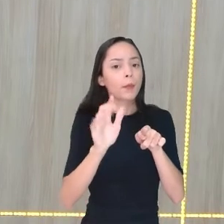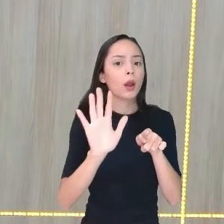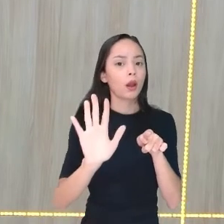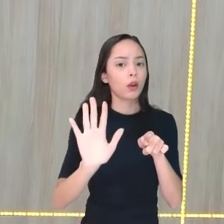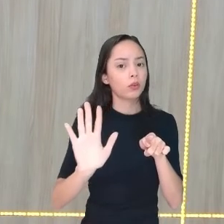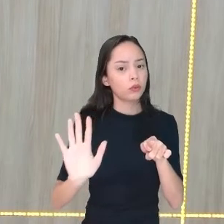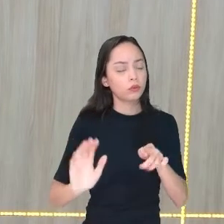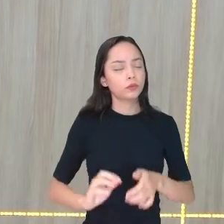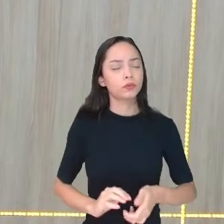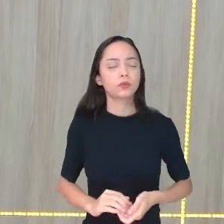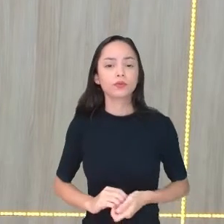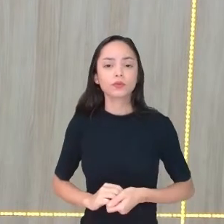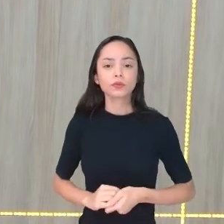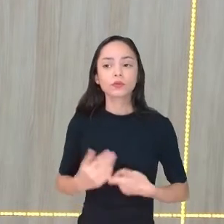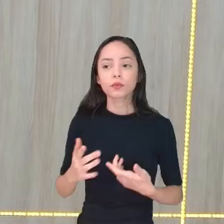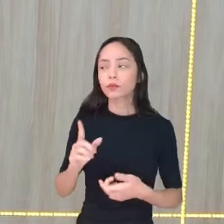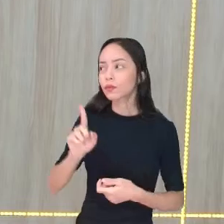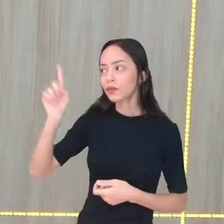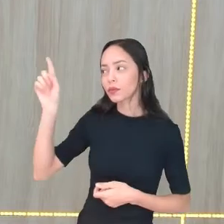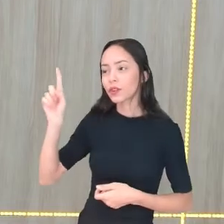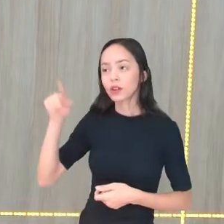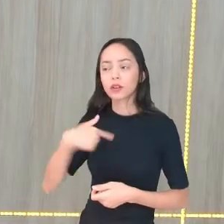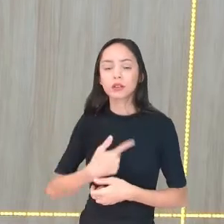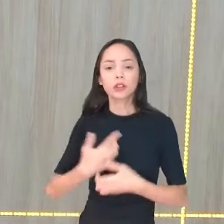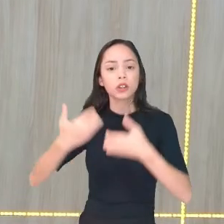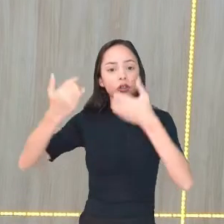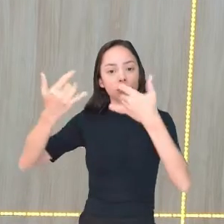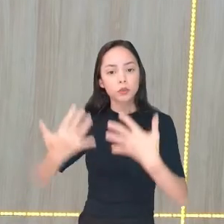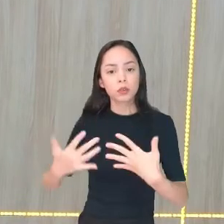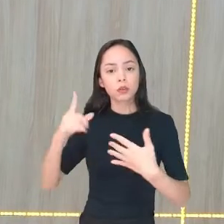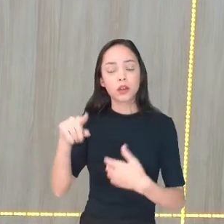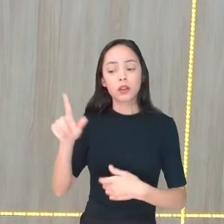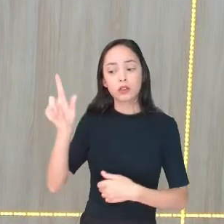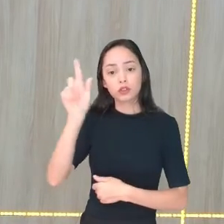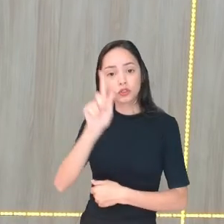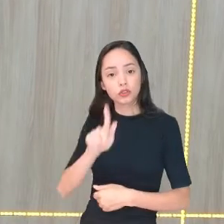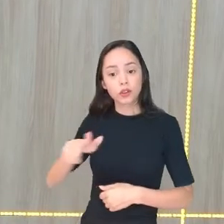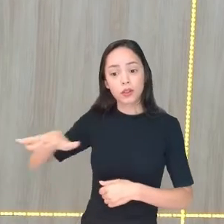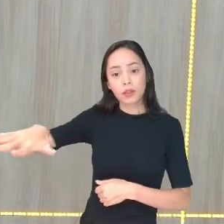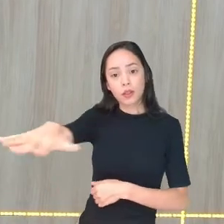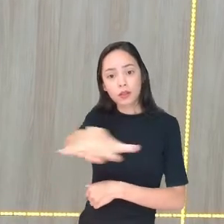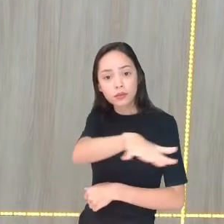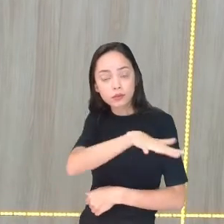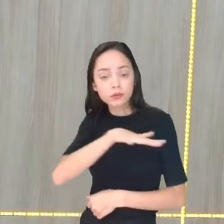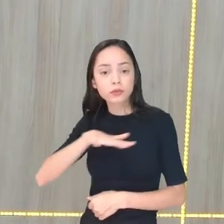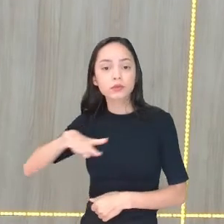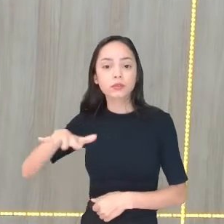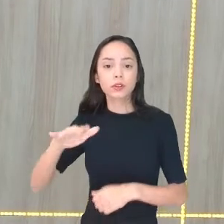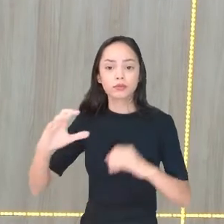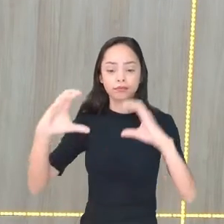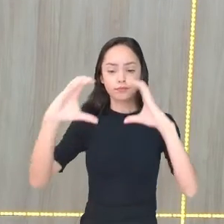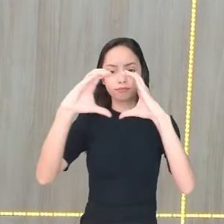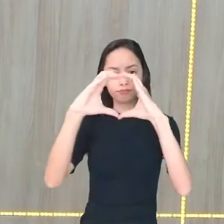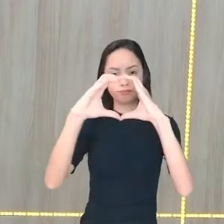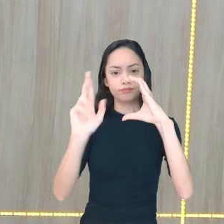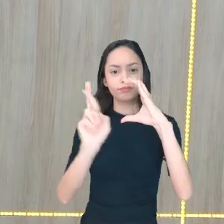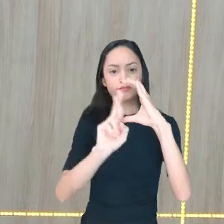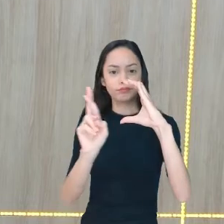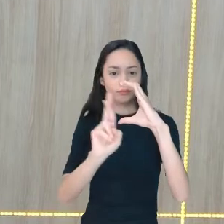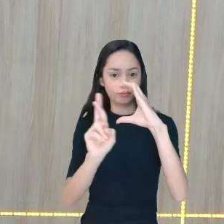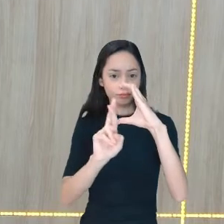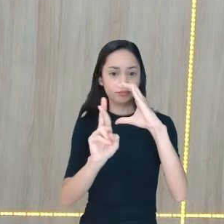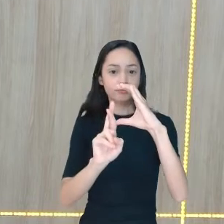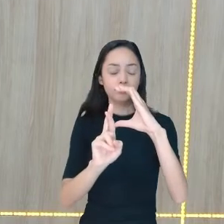diferenciado. Então isso aqui que a gente está falando é uma generalização. Então, ó, o cifrão é esse do meio, né? O que é que determina